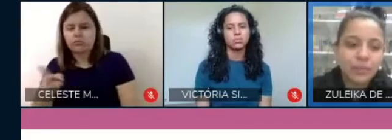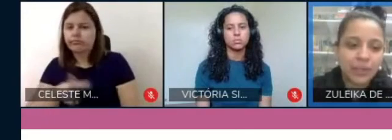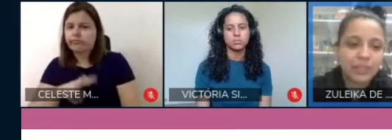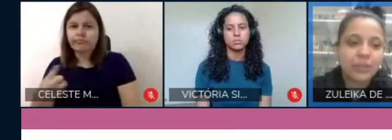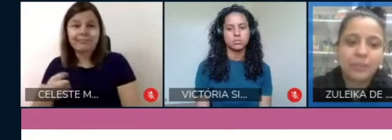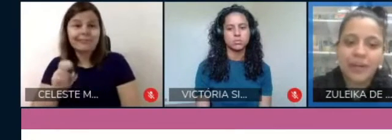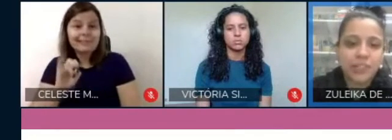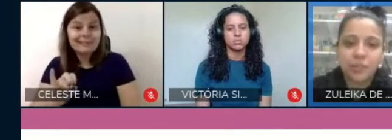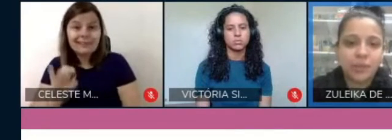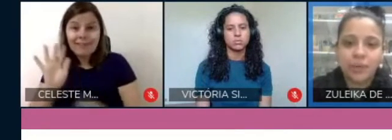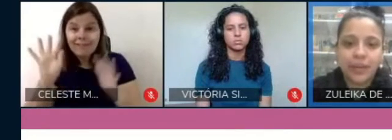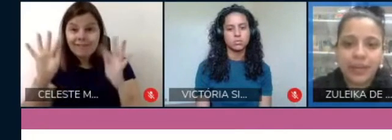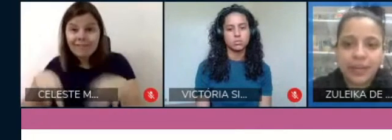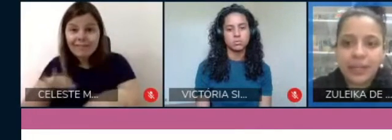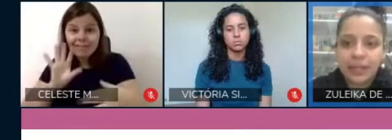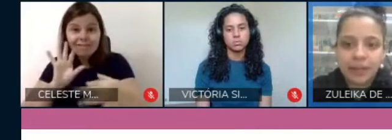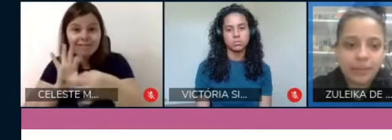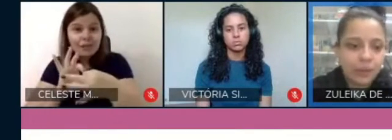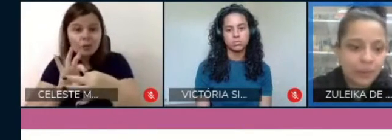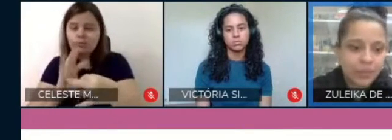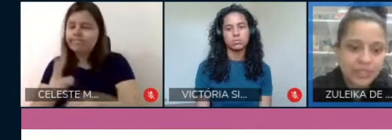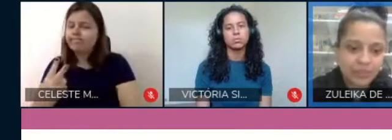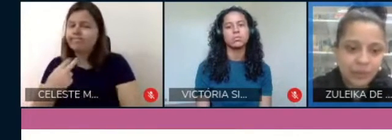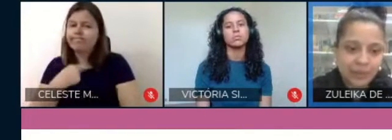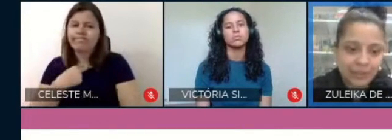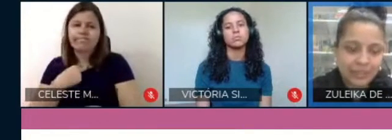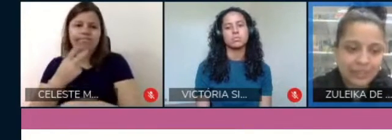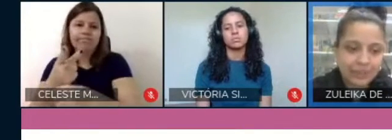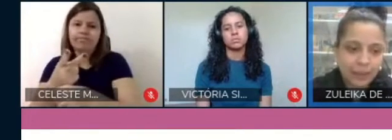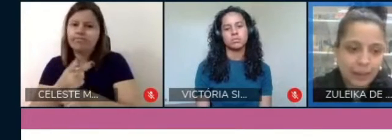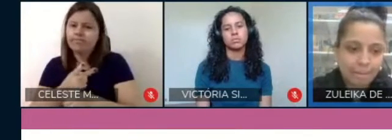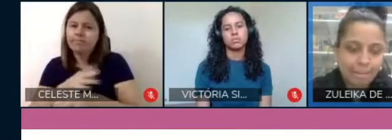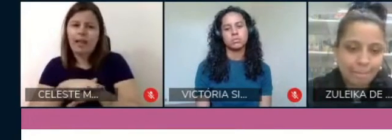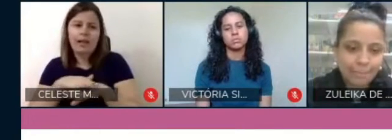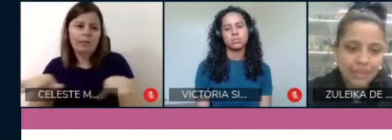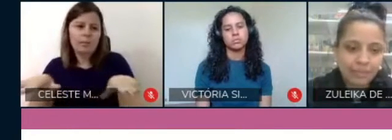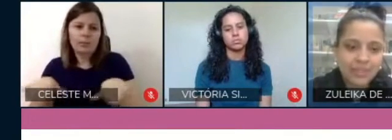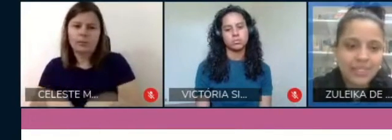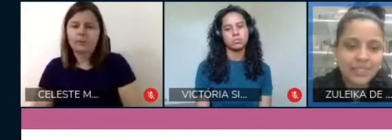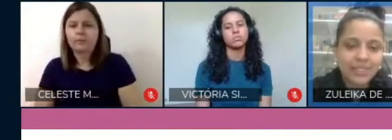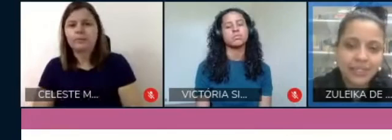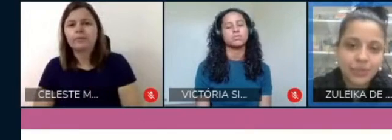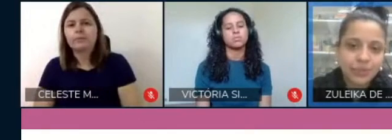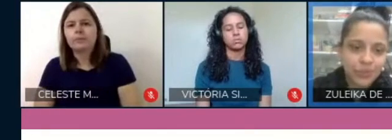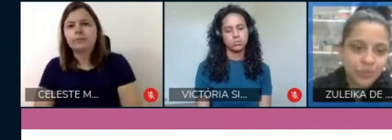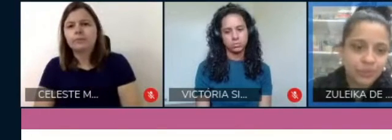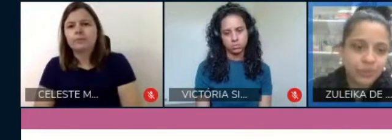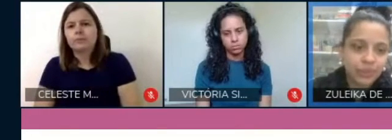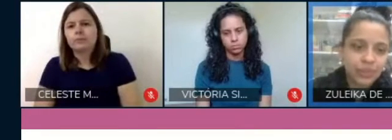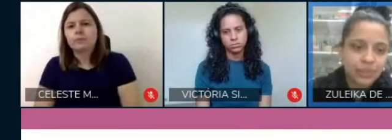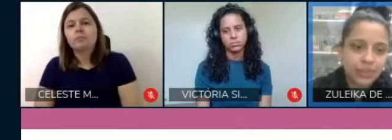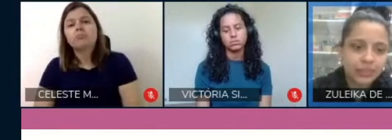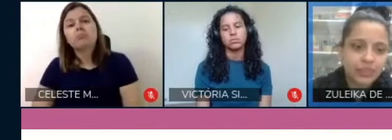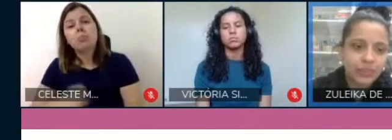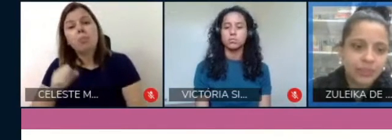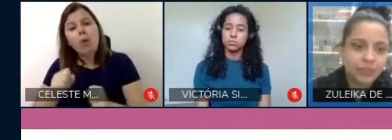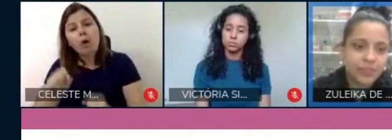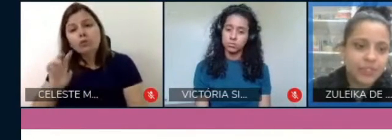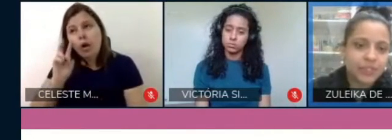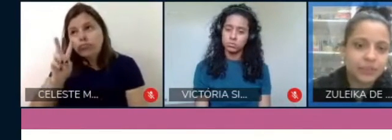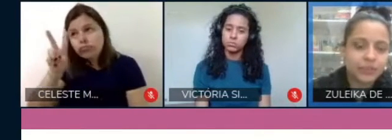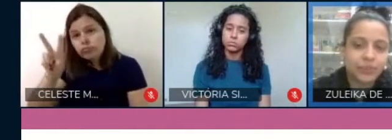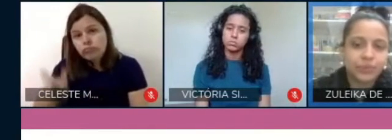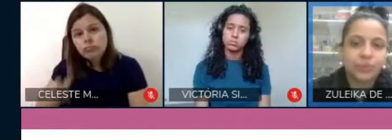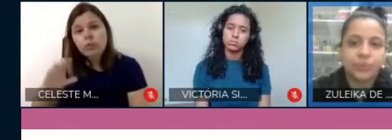vínculos, infelizmente, o empréstimo não é possível mais. Mas existem as consultas, né, que você